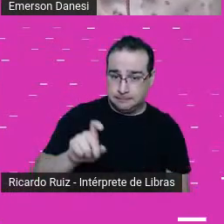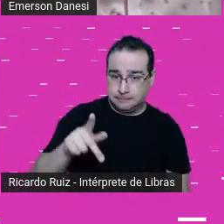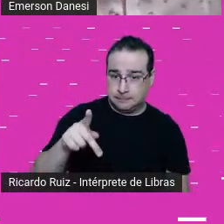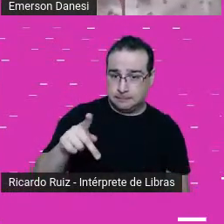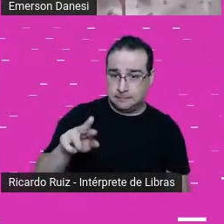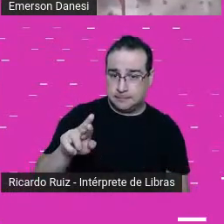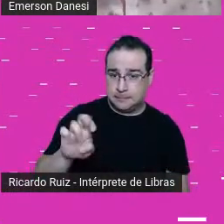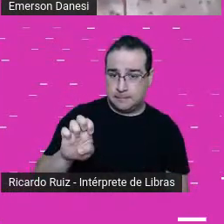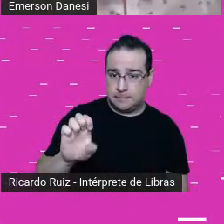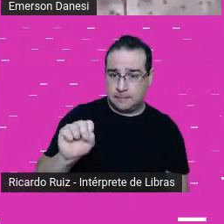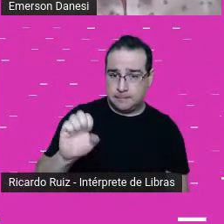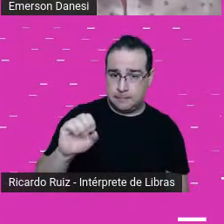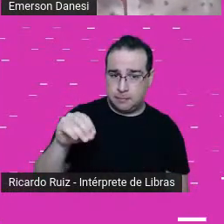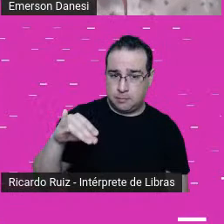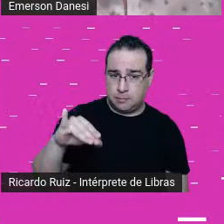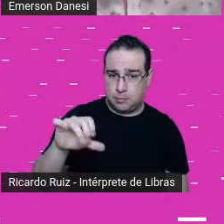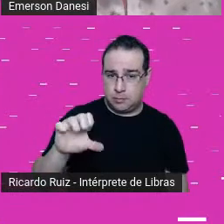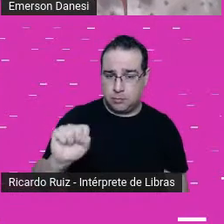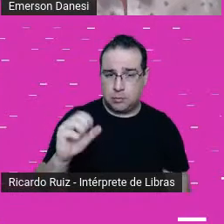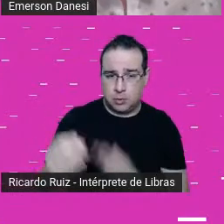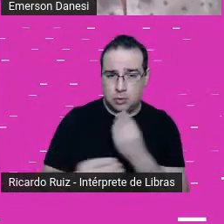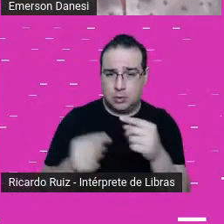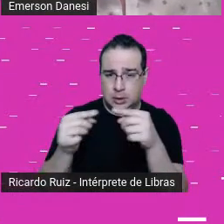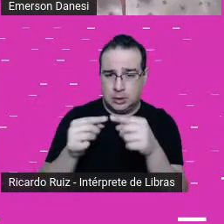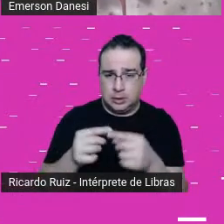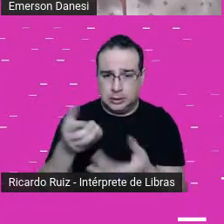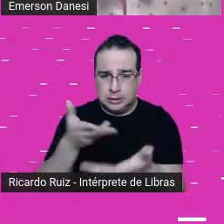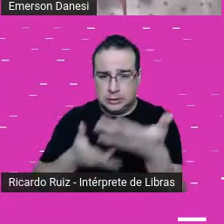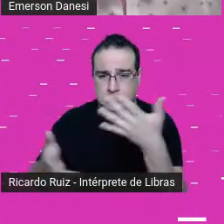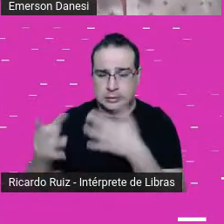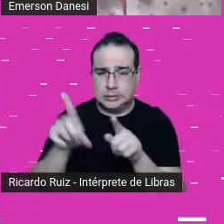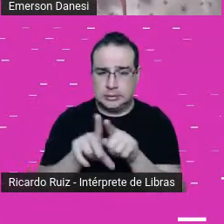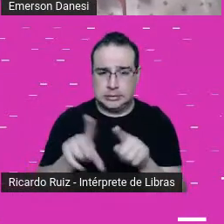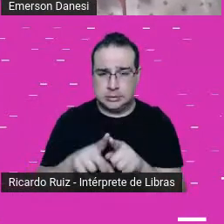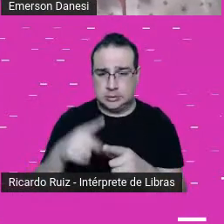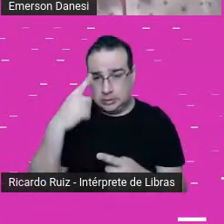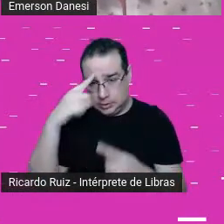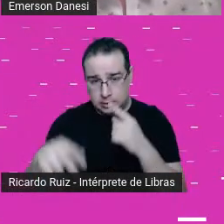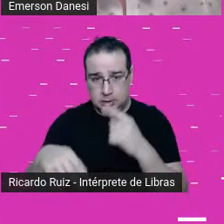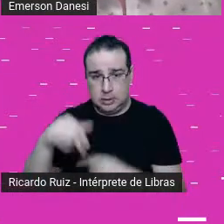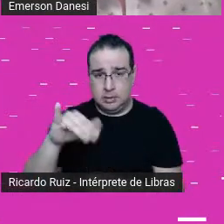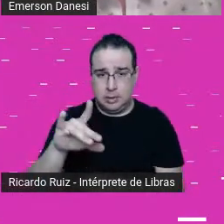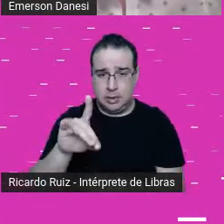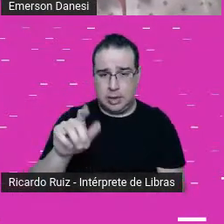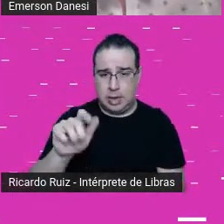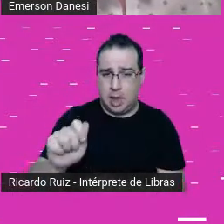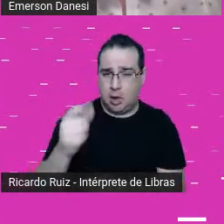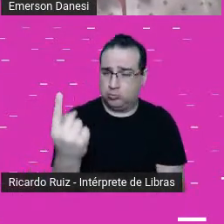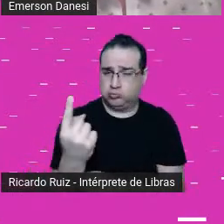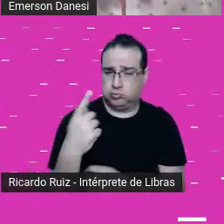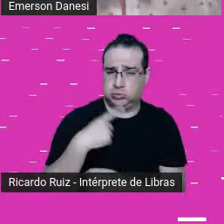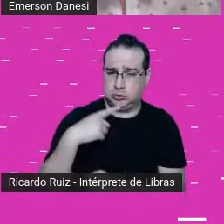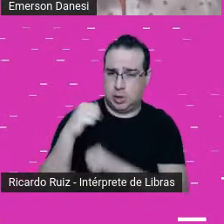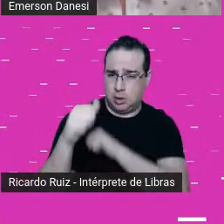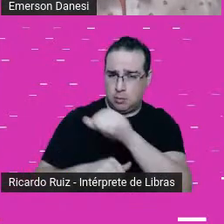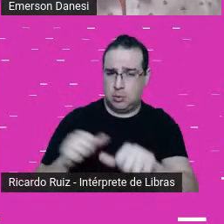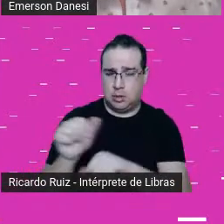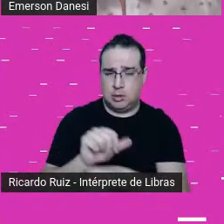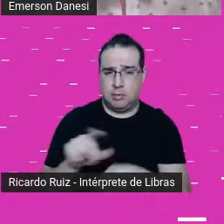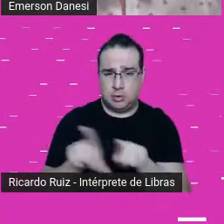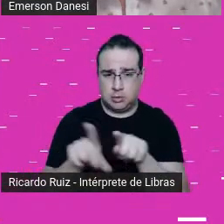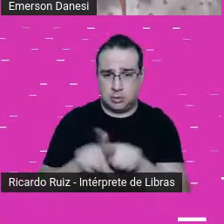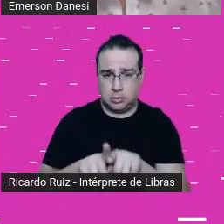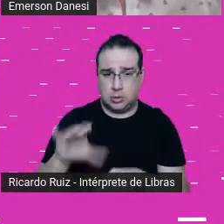para pontuar isso também, o coro da Medeia 1 era, e não só o coro, eu acho que